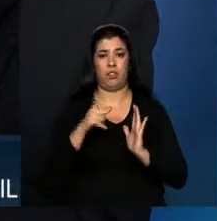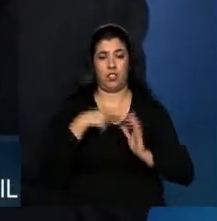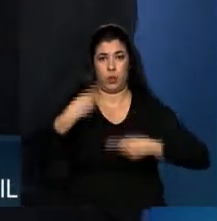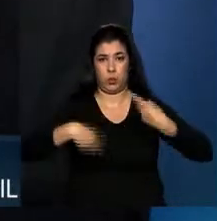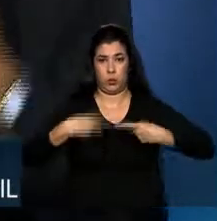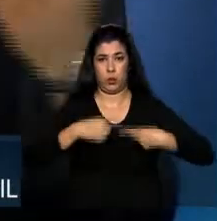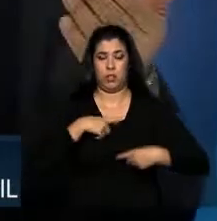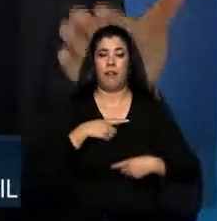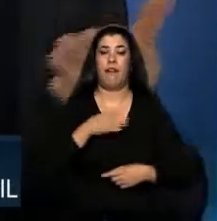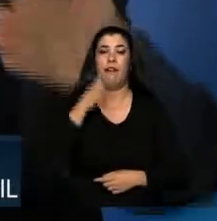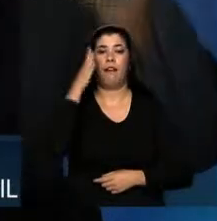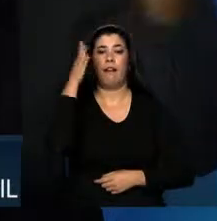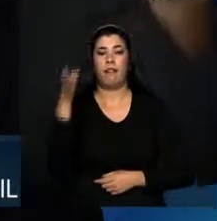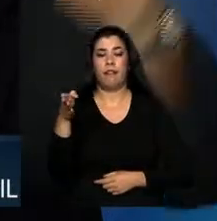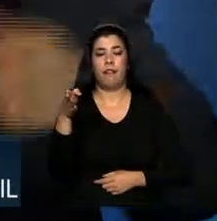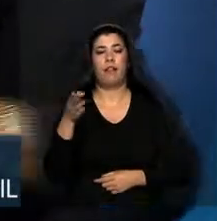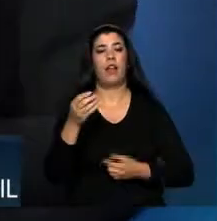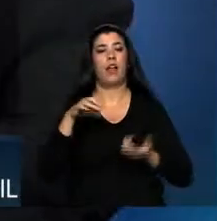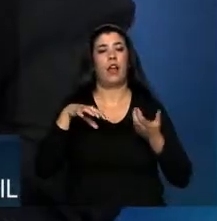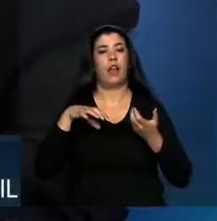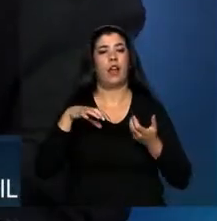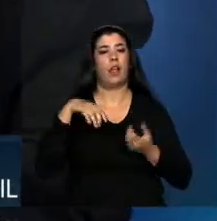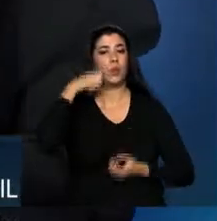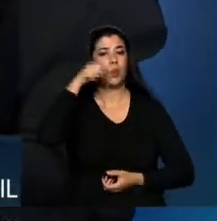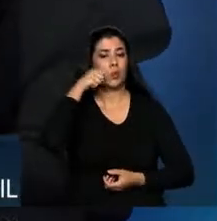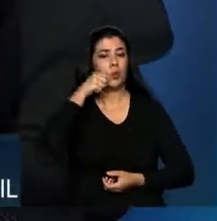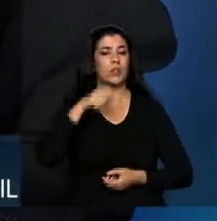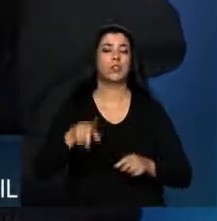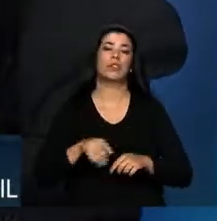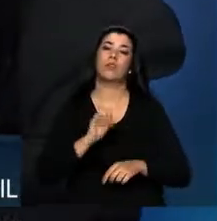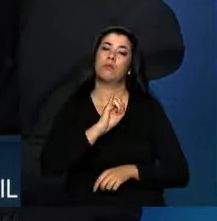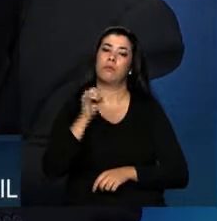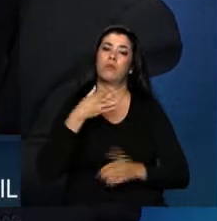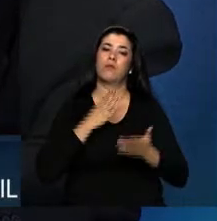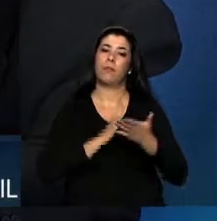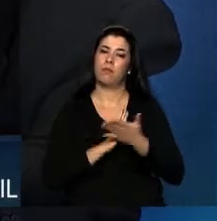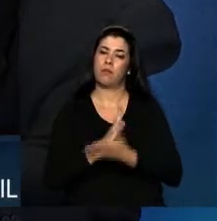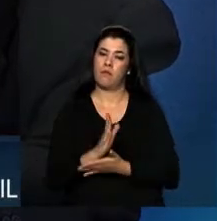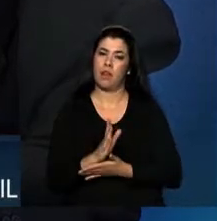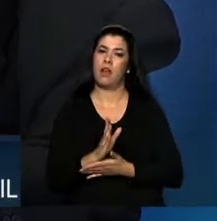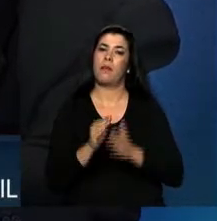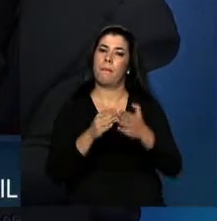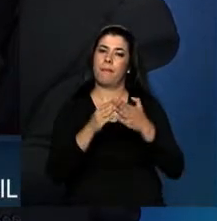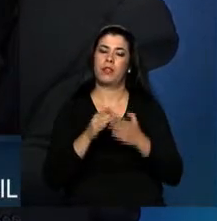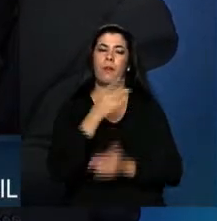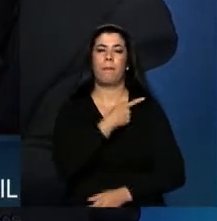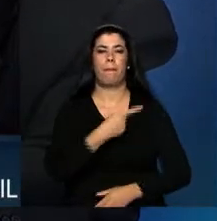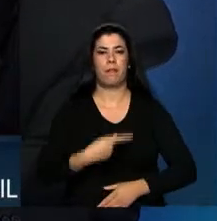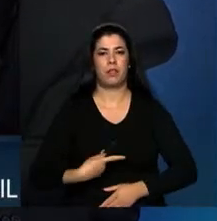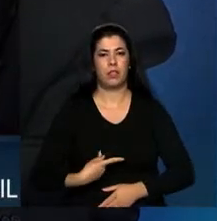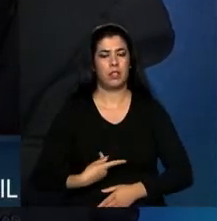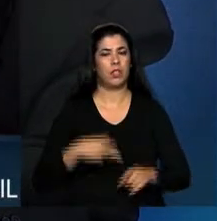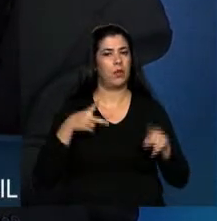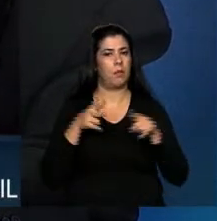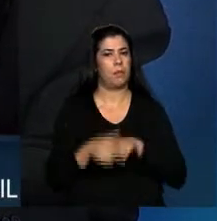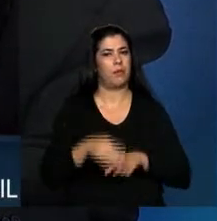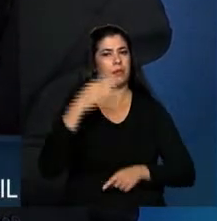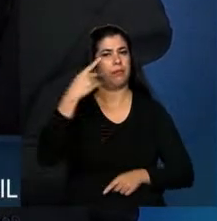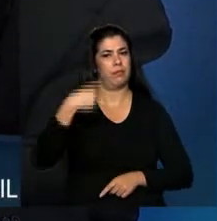para melhorar, e se eventualmente chegar aqui, nós pedimos à presidenta que ela vete.